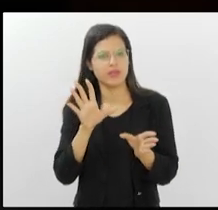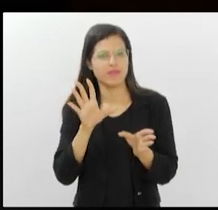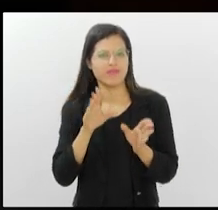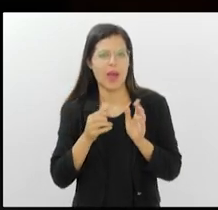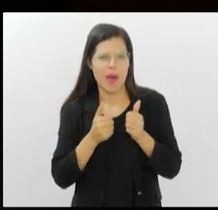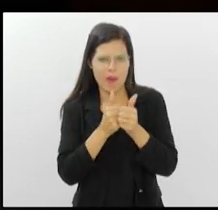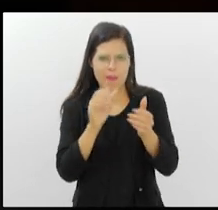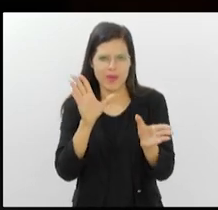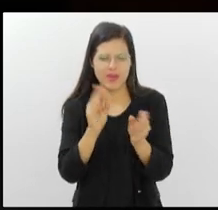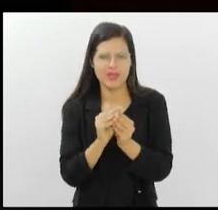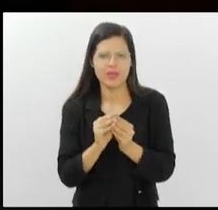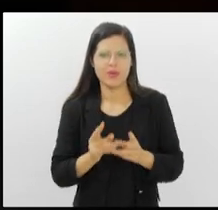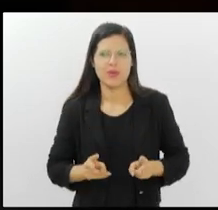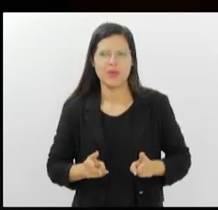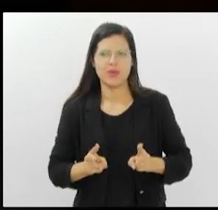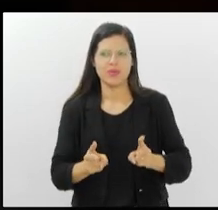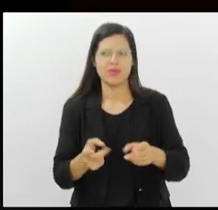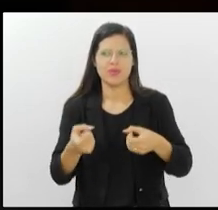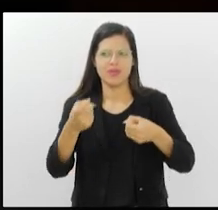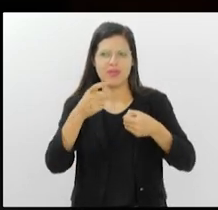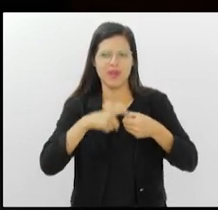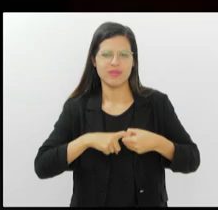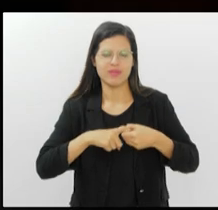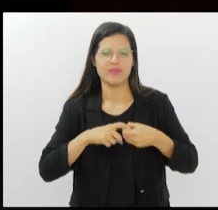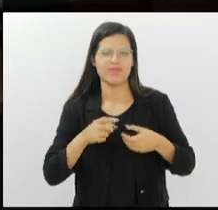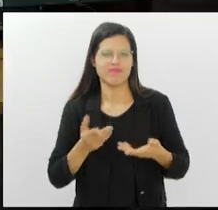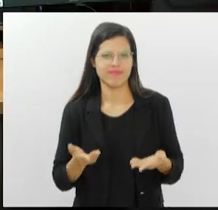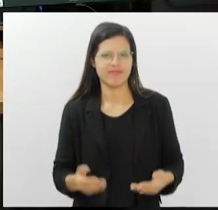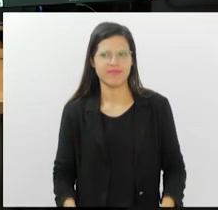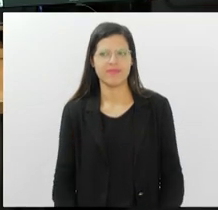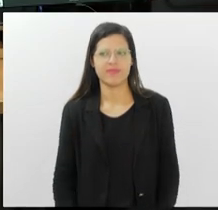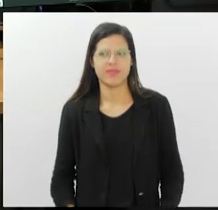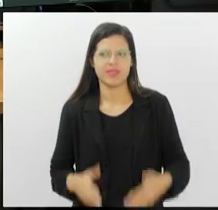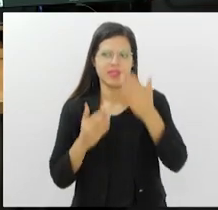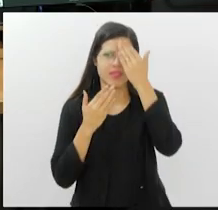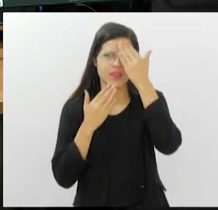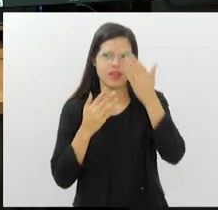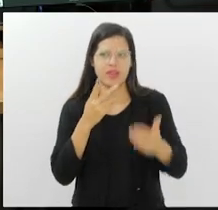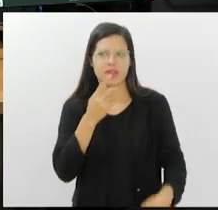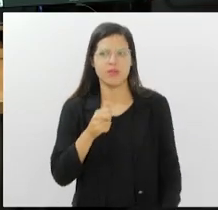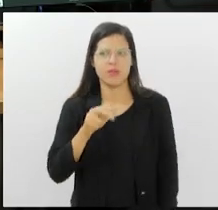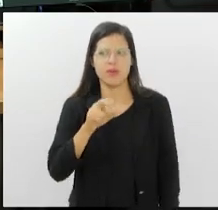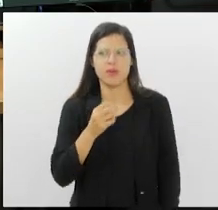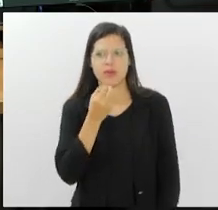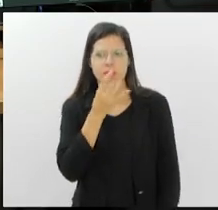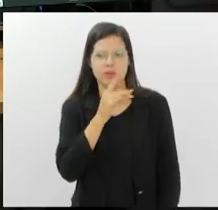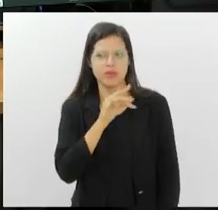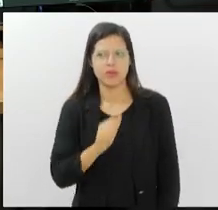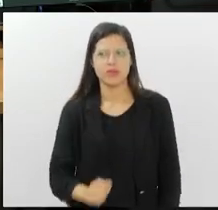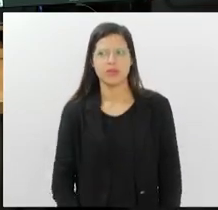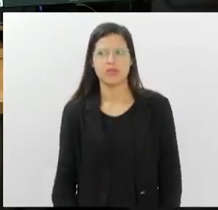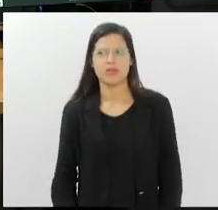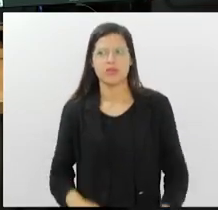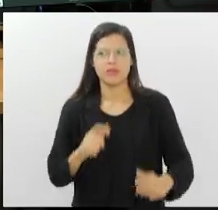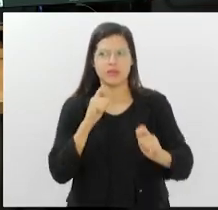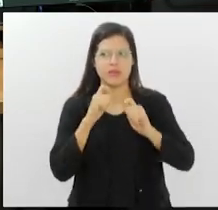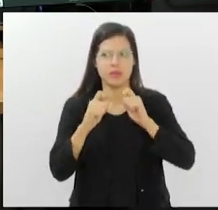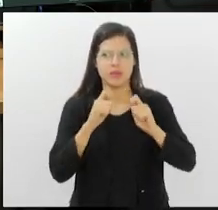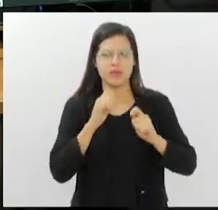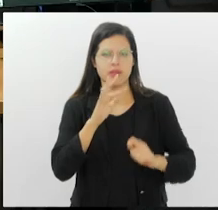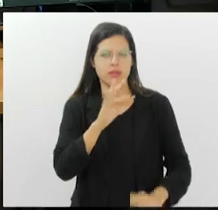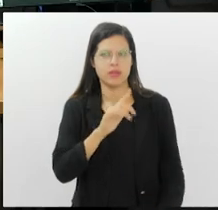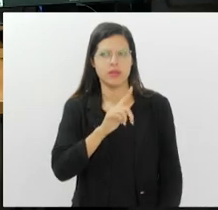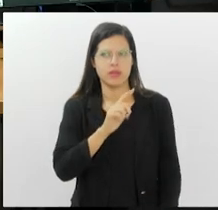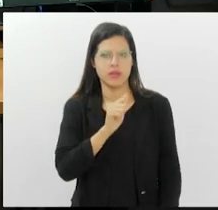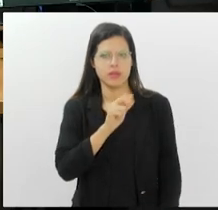Continue com a gente. TV Vicente, volto com você no estúdio. Obrigado, PV. Um abraço. Bom dia. E a repórter Flávia Espíndola